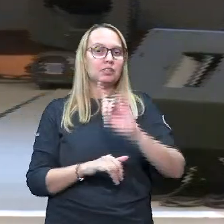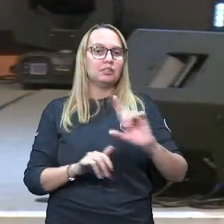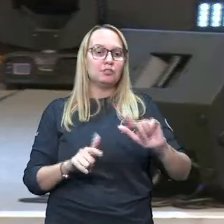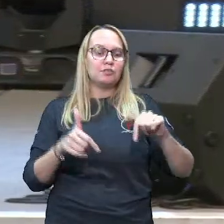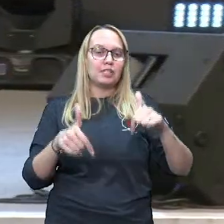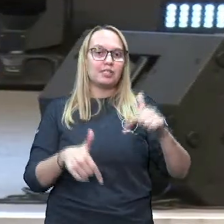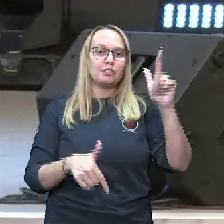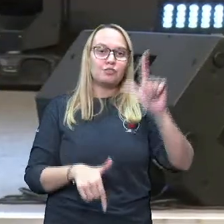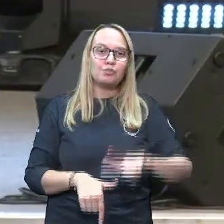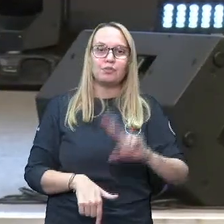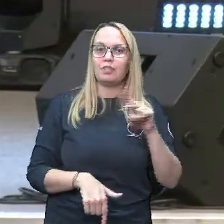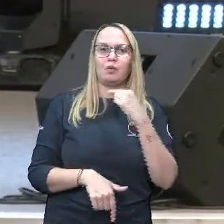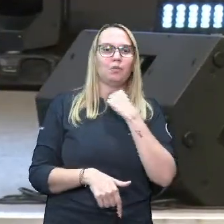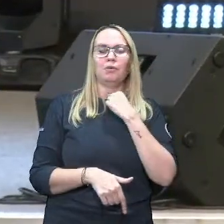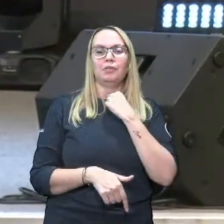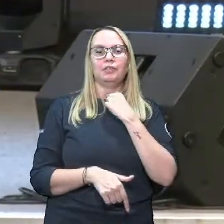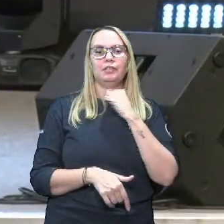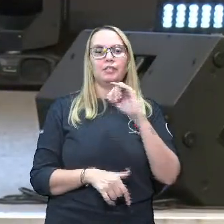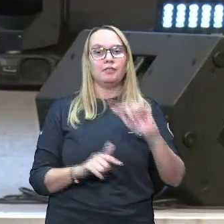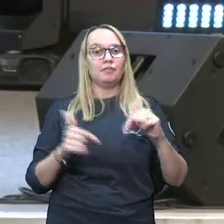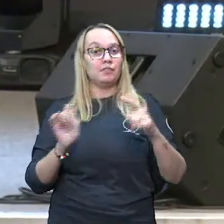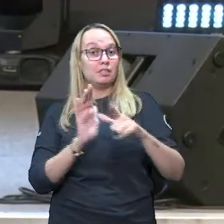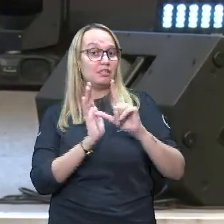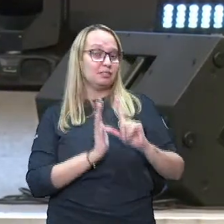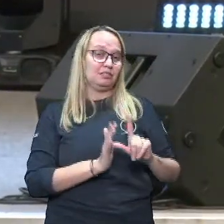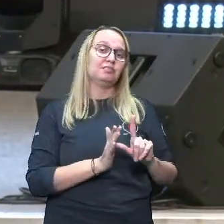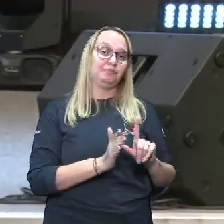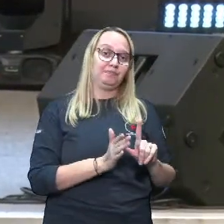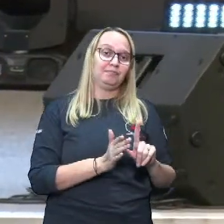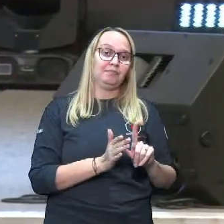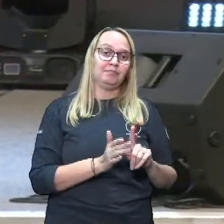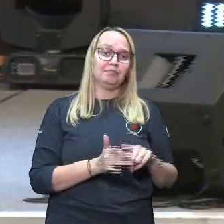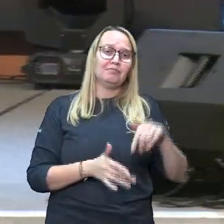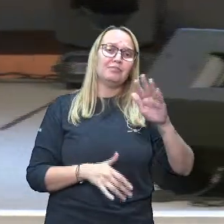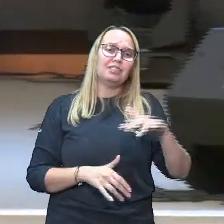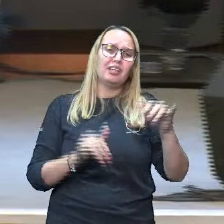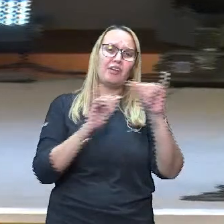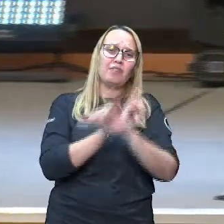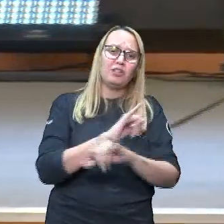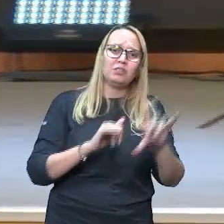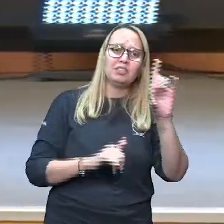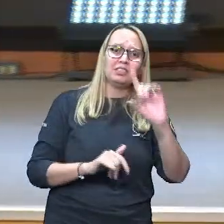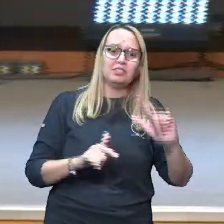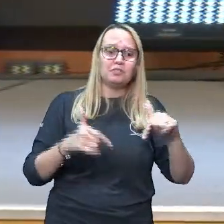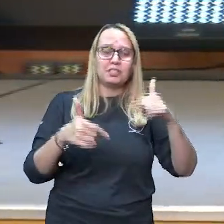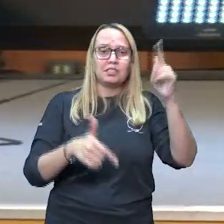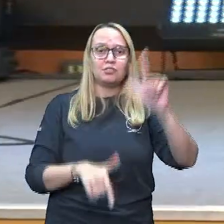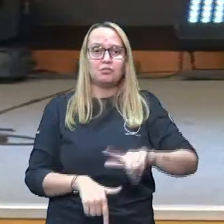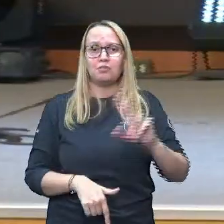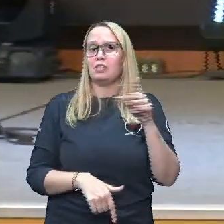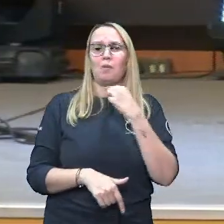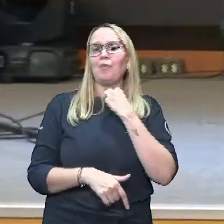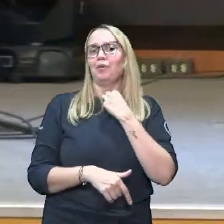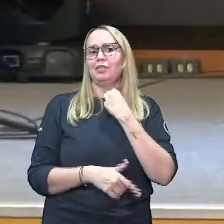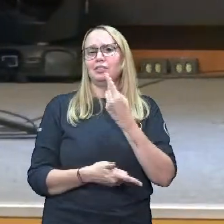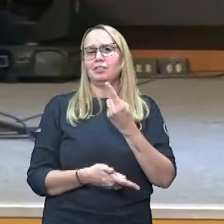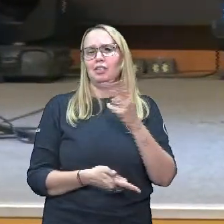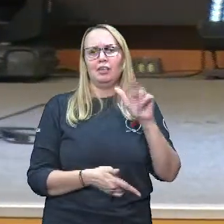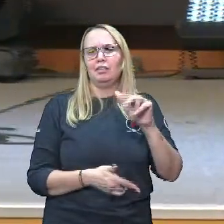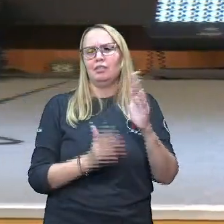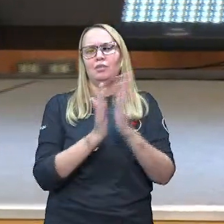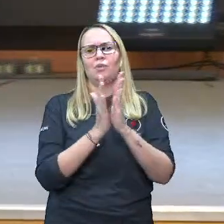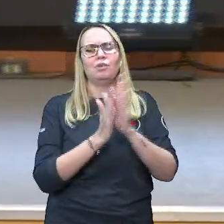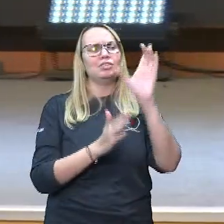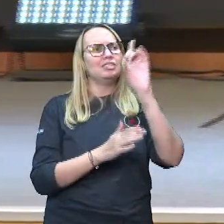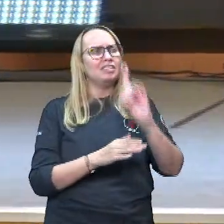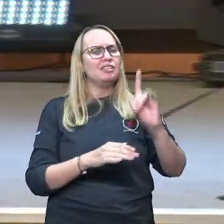novo na tua vida o que já fez uma vez? Ei, quem te diz que Deus não pode refazer os seus grandes feitos? Você não orou assim, não? Deus